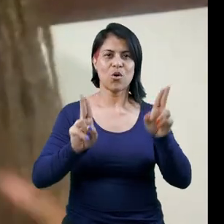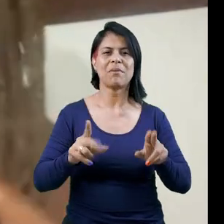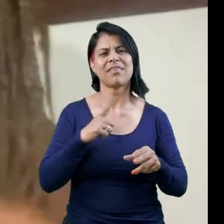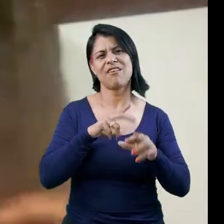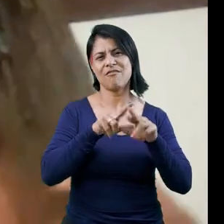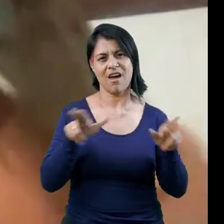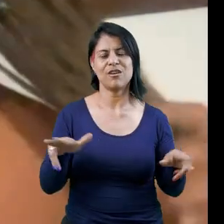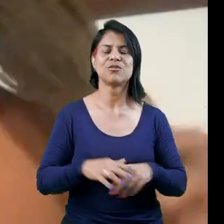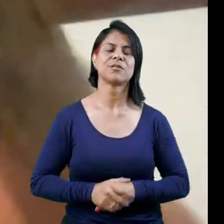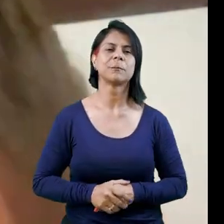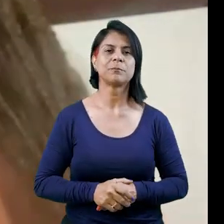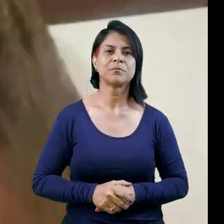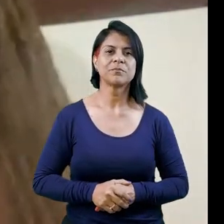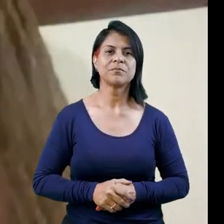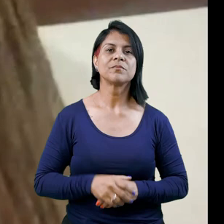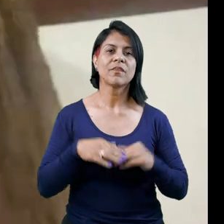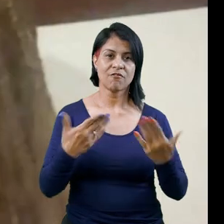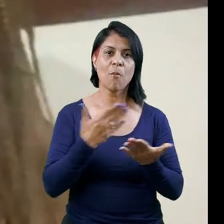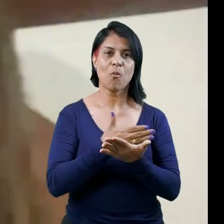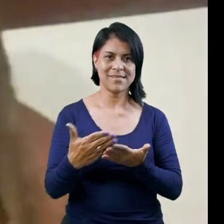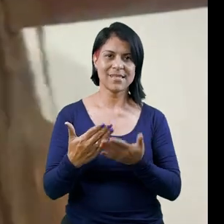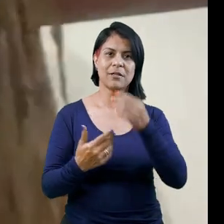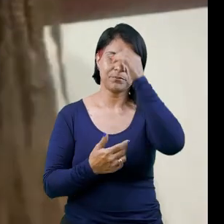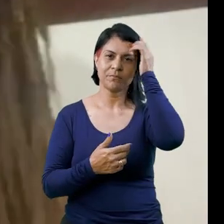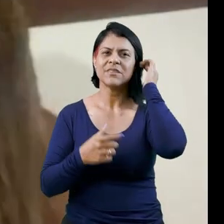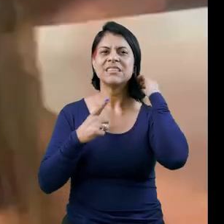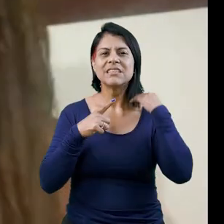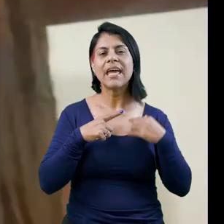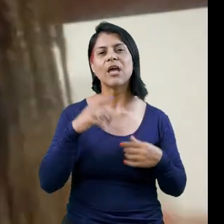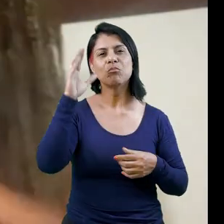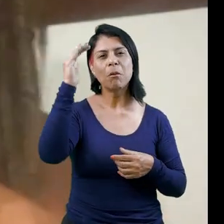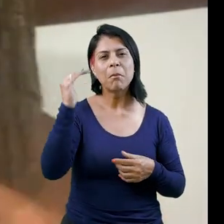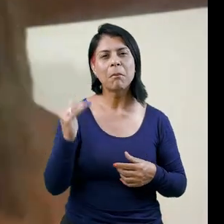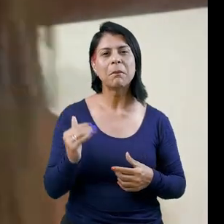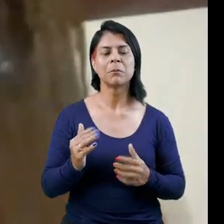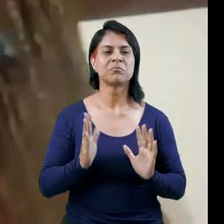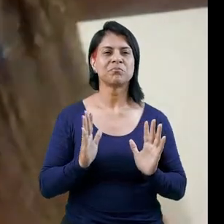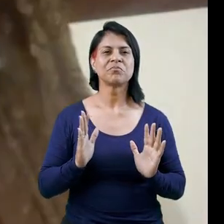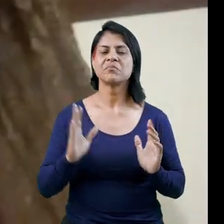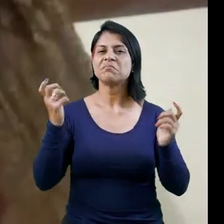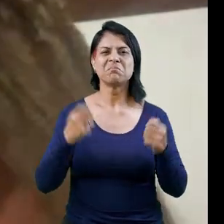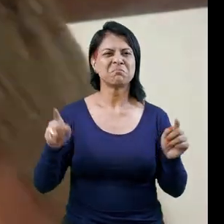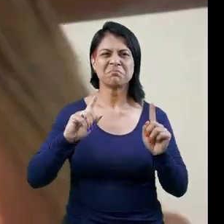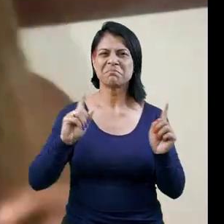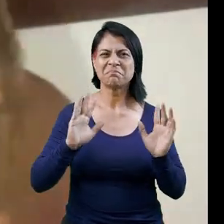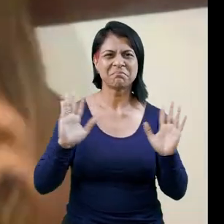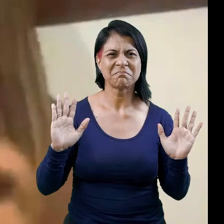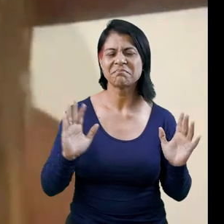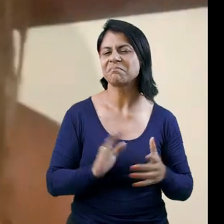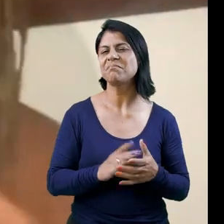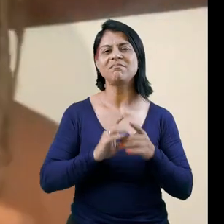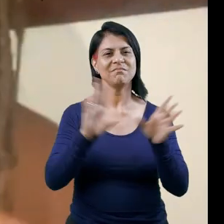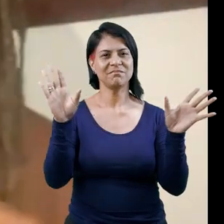certeza disso. Então, é isso. Vamos começar. Tem ordem alfabética que a gente não... Isso não é com a gente.